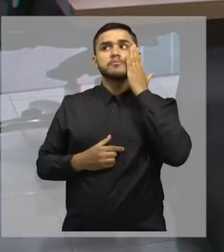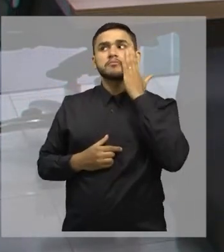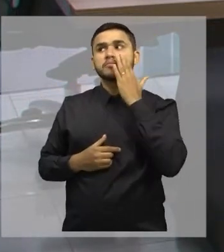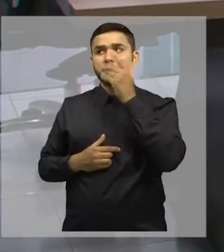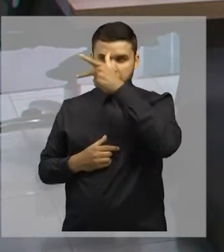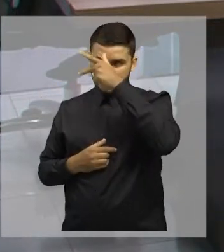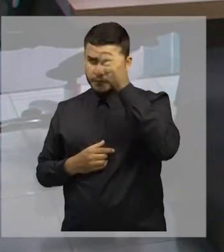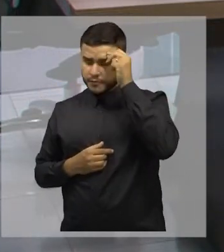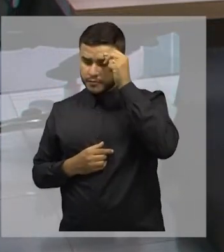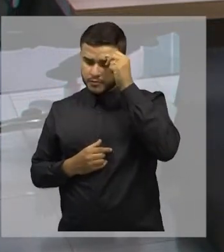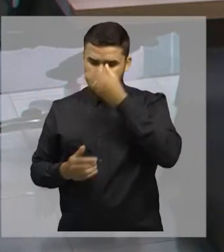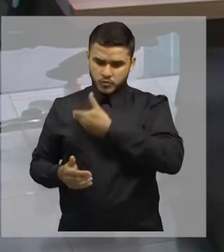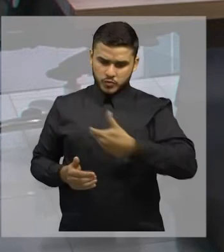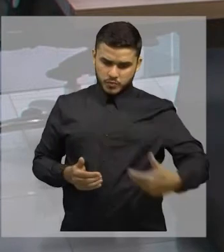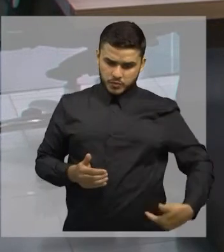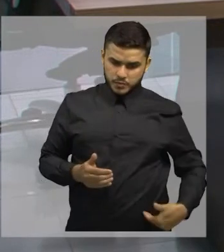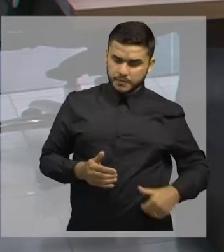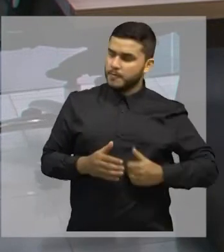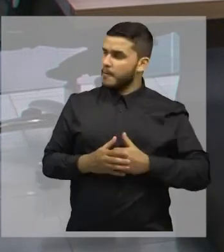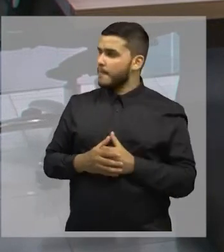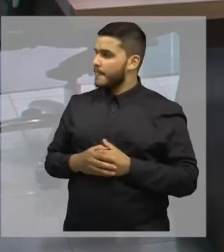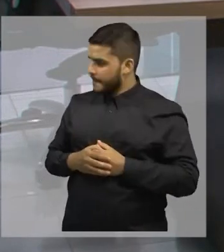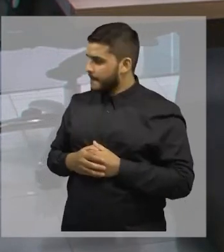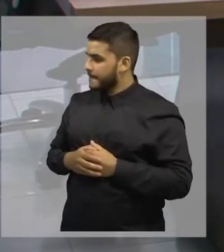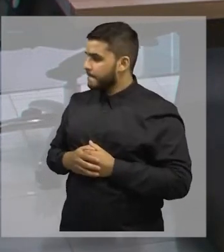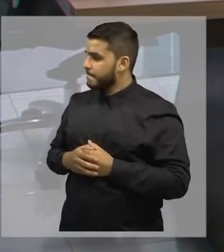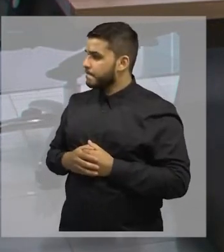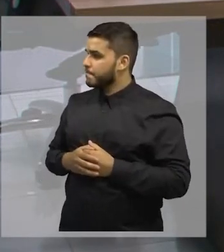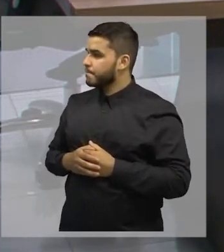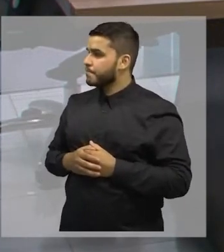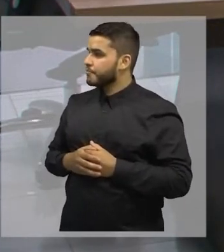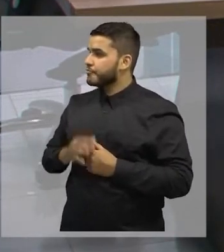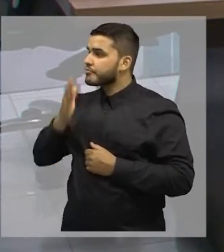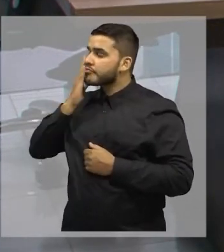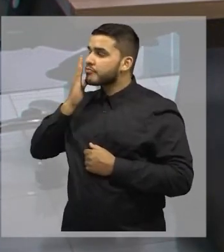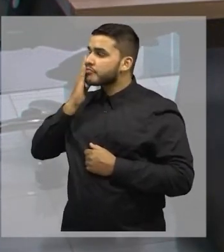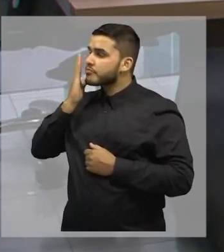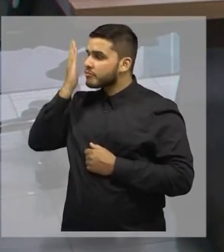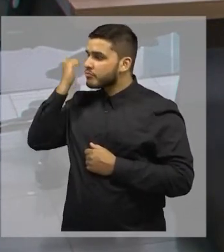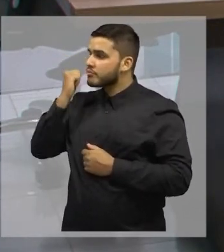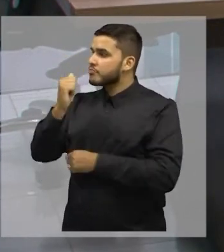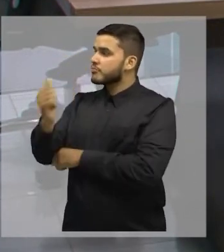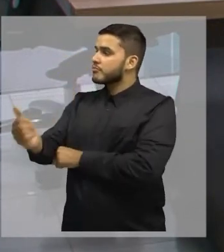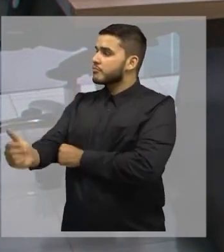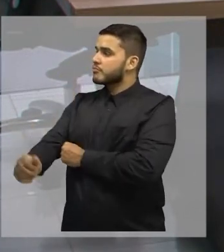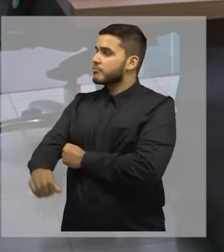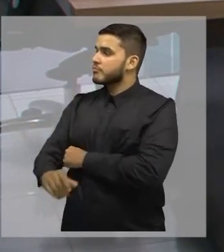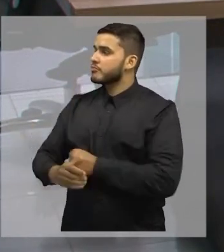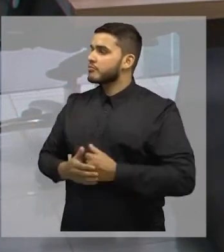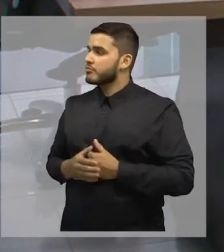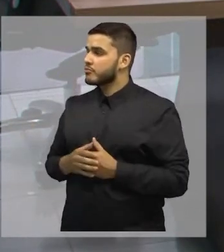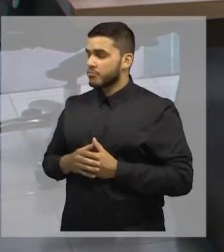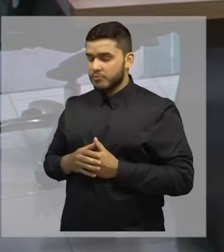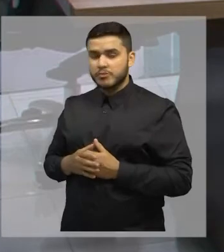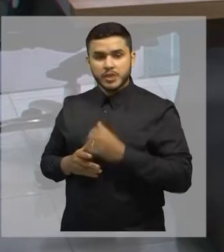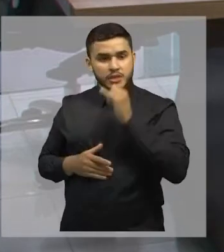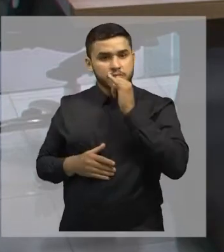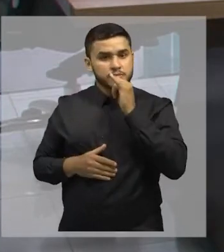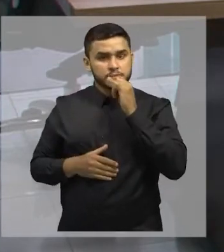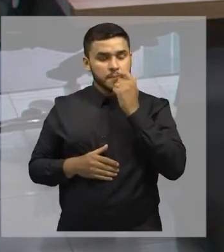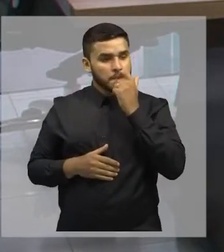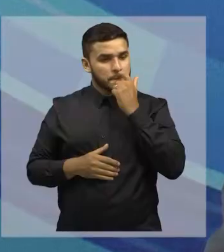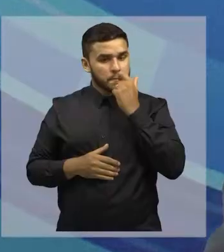dois caminharão juntos, certamente. Para até dar um pouco mais de munição para a nossa discussão, pensa